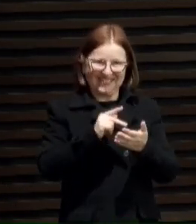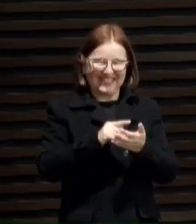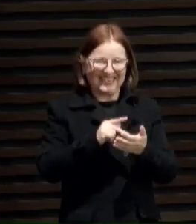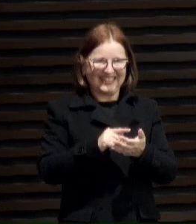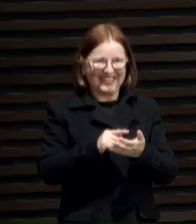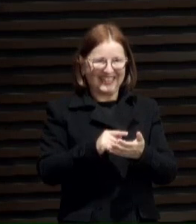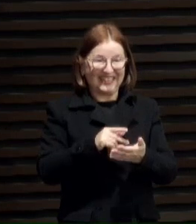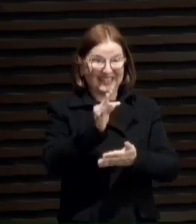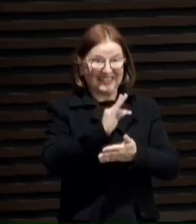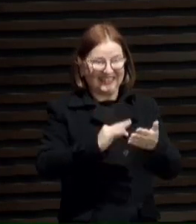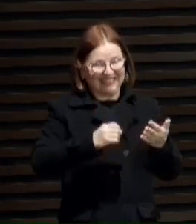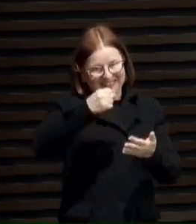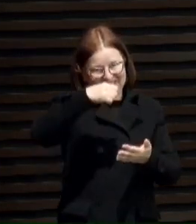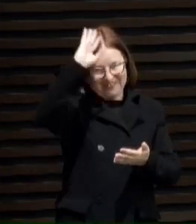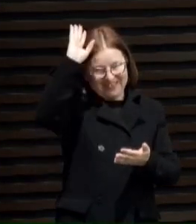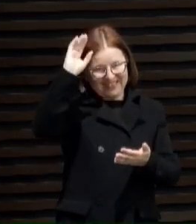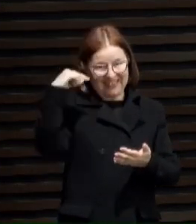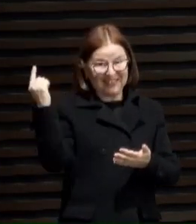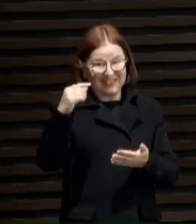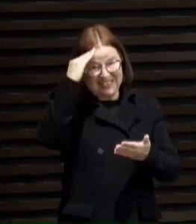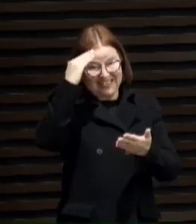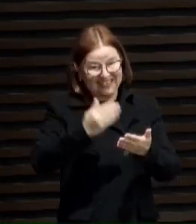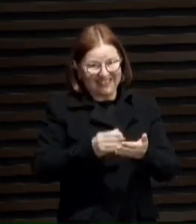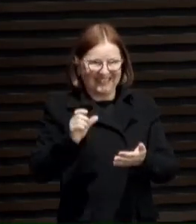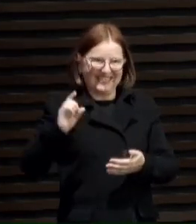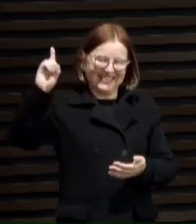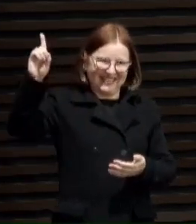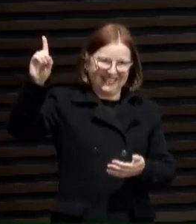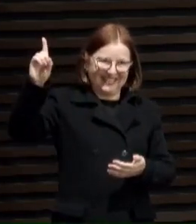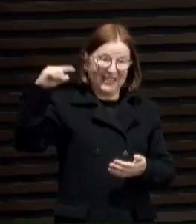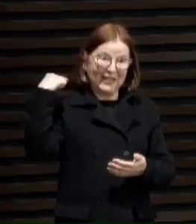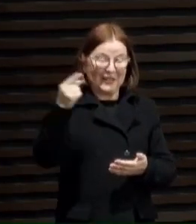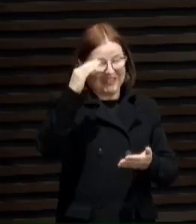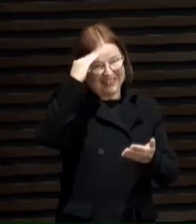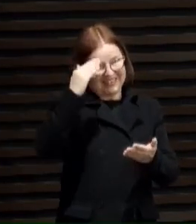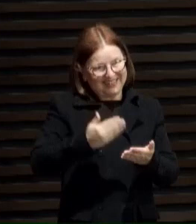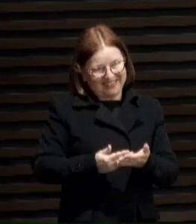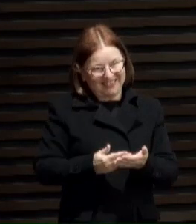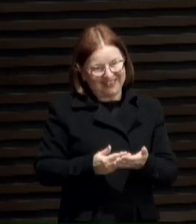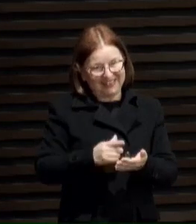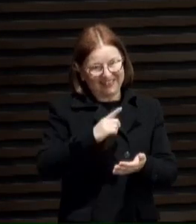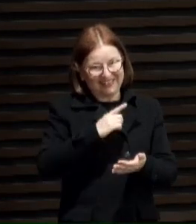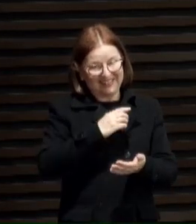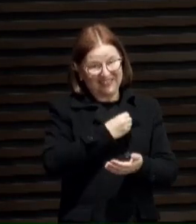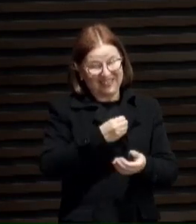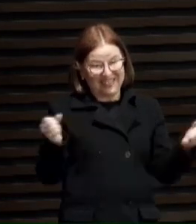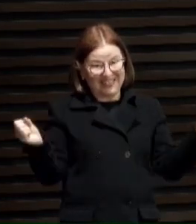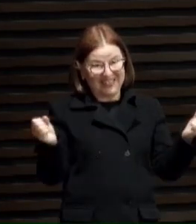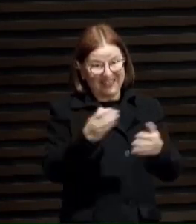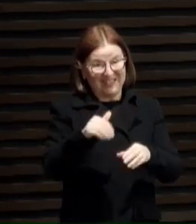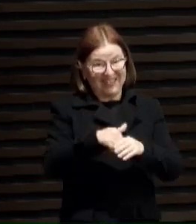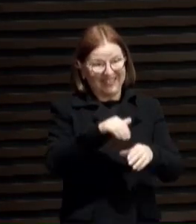está escrito em Romanos, nós que tomamos posse da palavra de Deus, nós que cremos que temos uma vida nova em